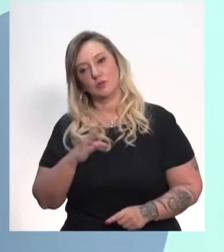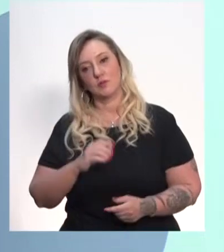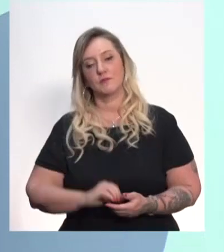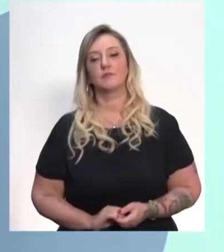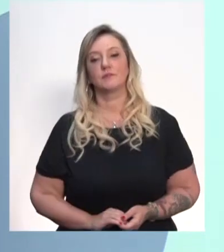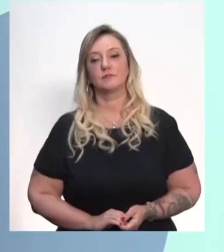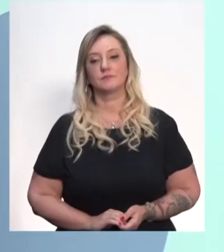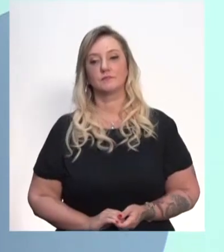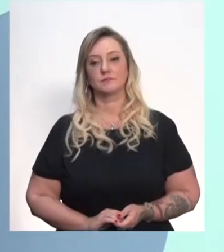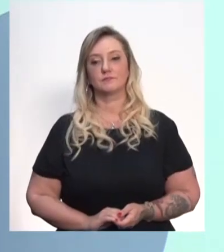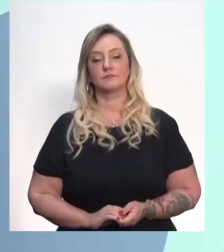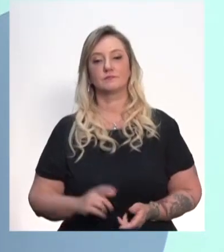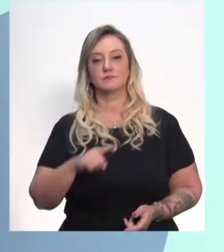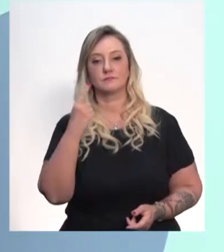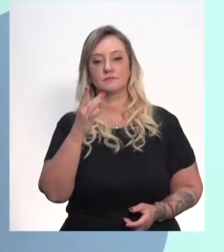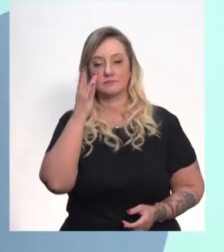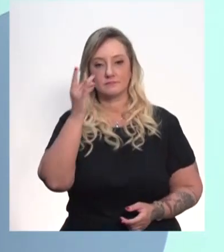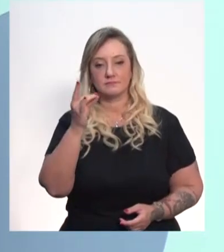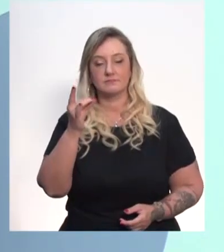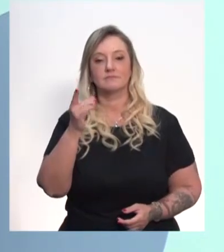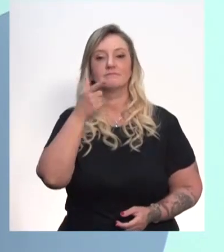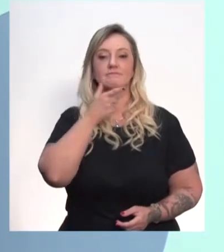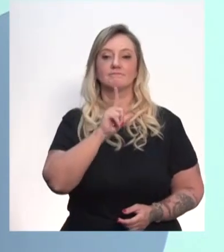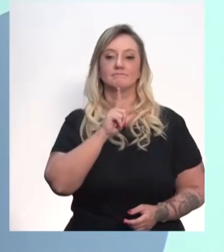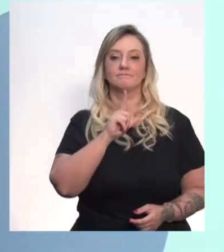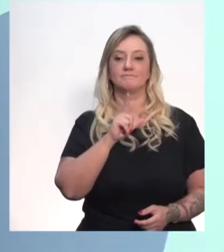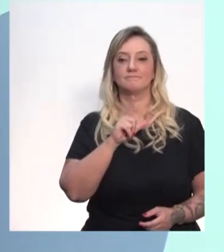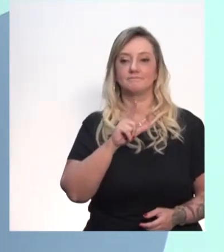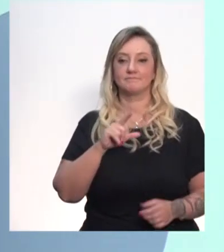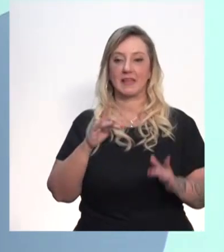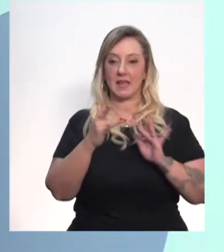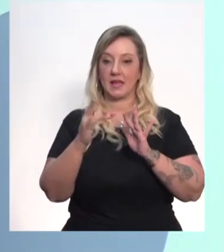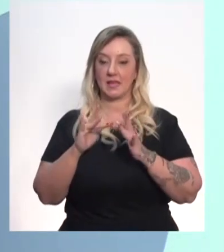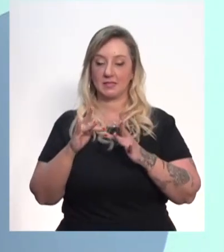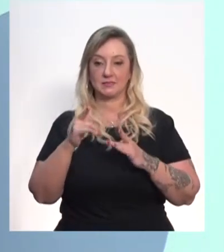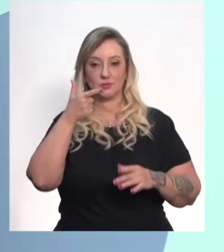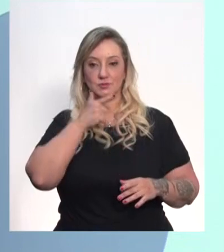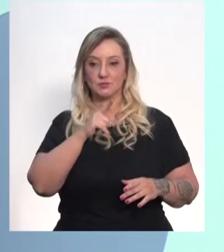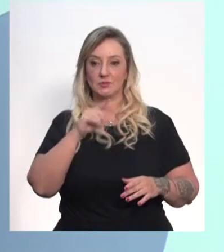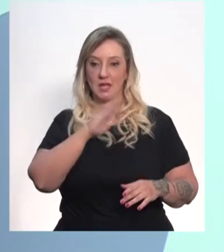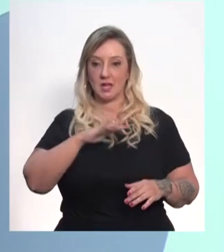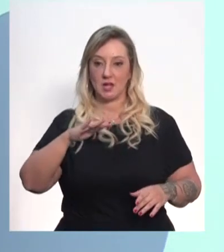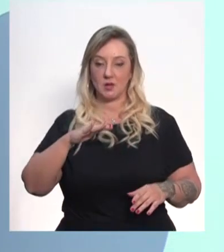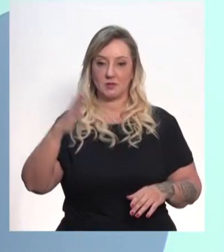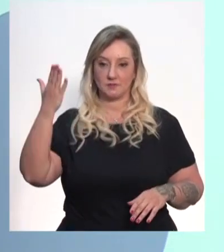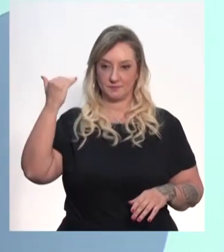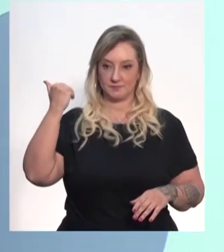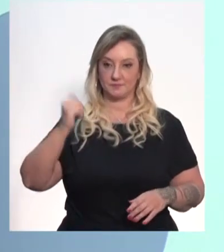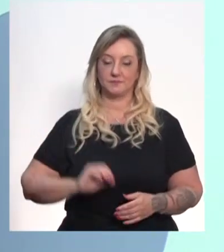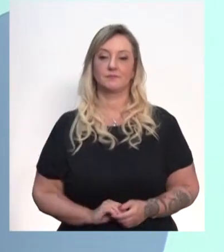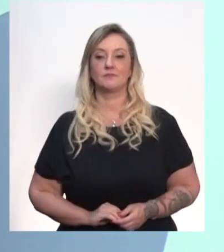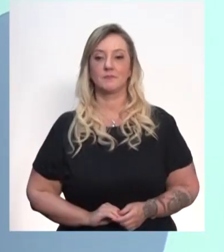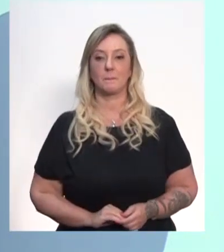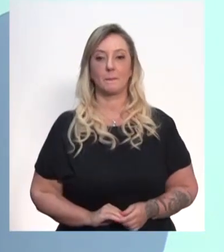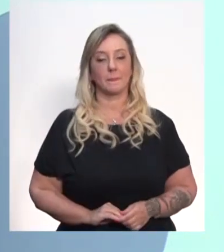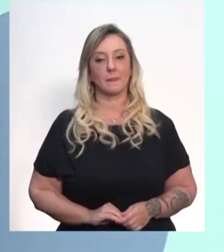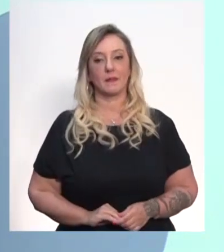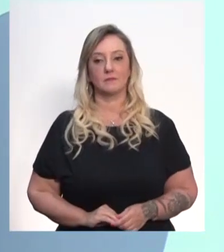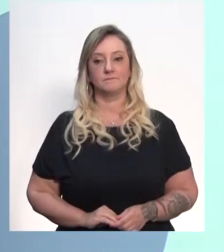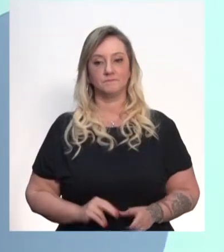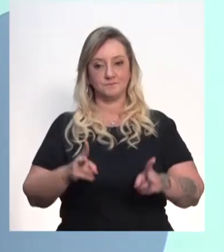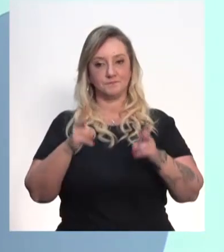os dois? Sim, precisa responder os dois. E tem a atividade lá, ó, que está no canal de encerramento, que é uma avaliação.